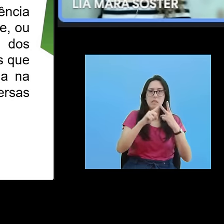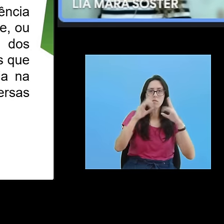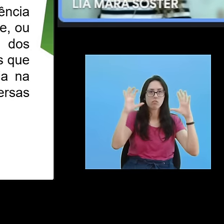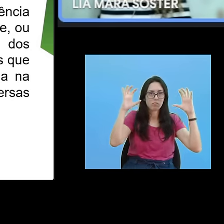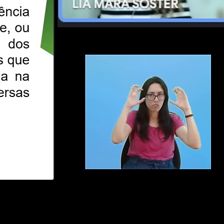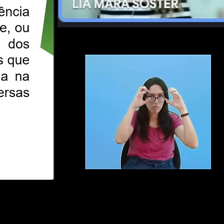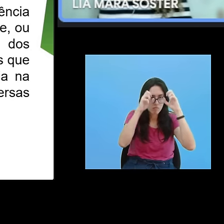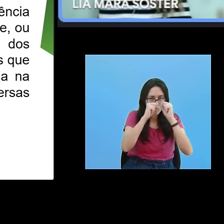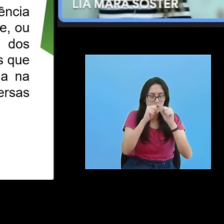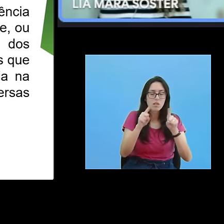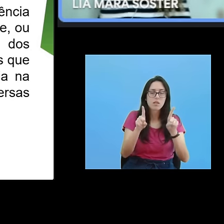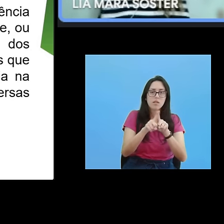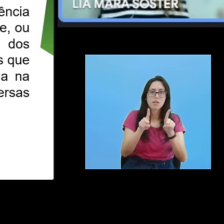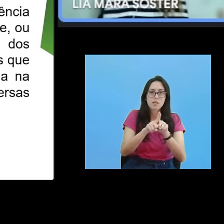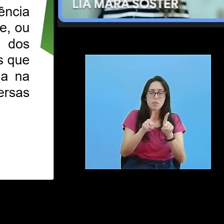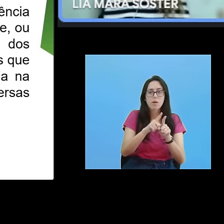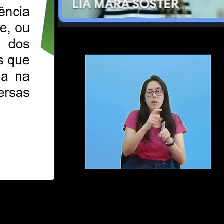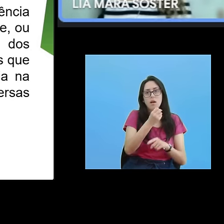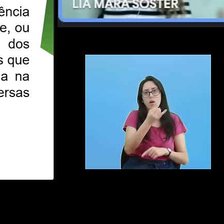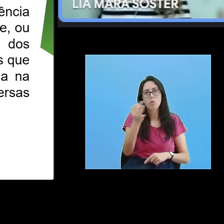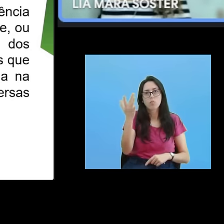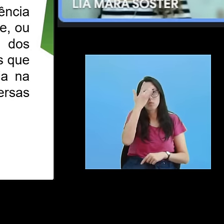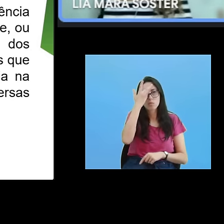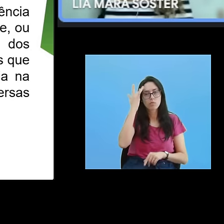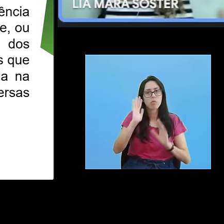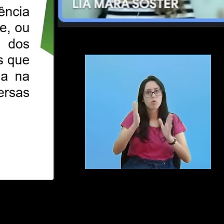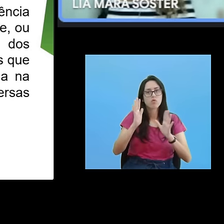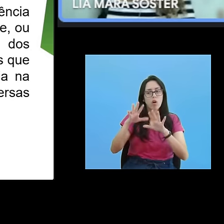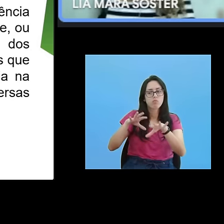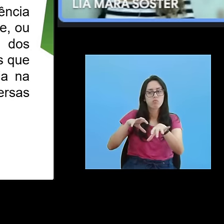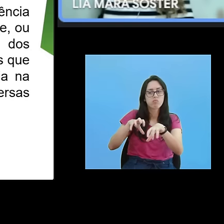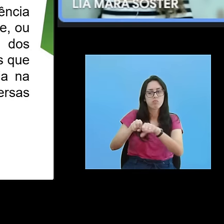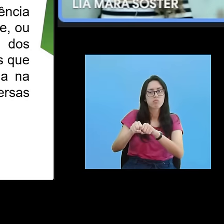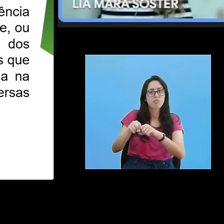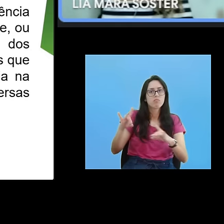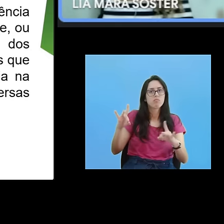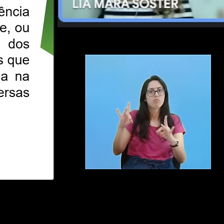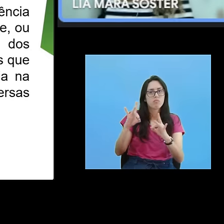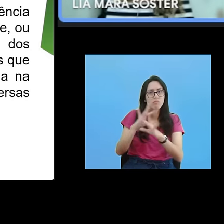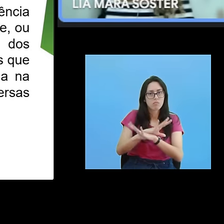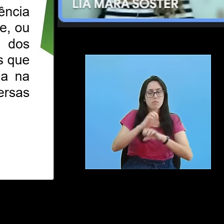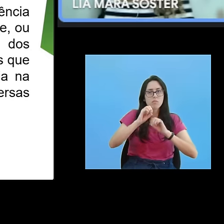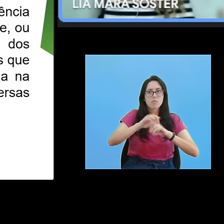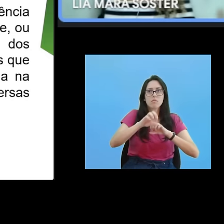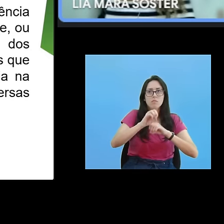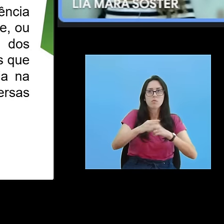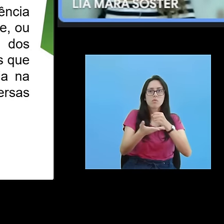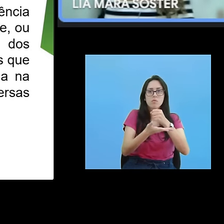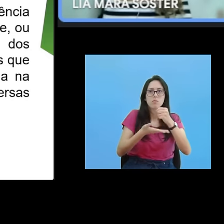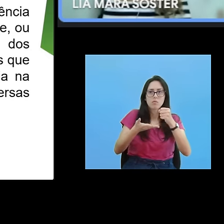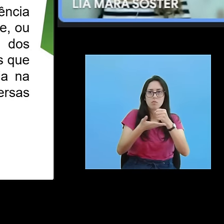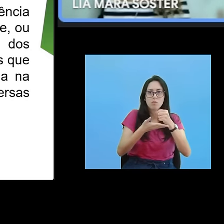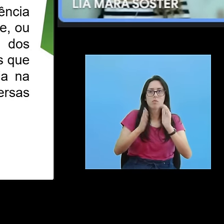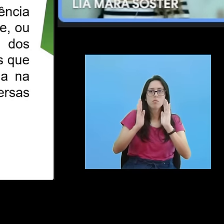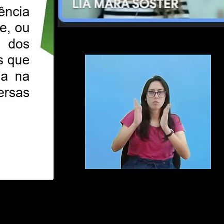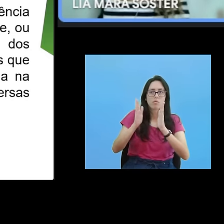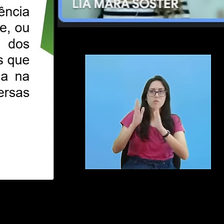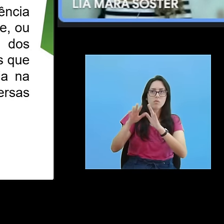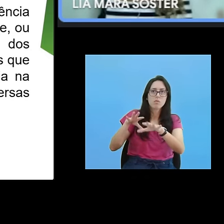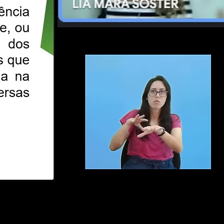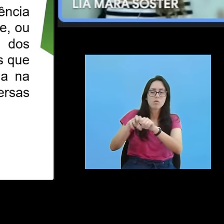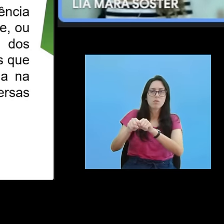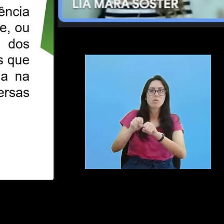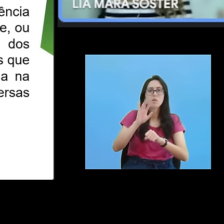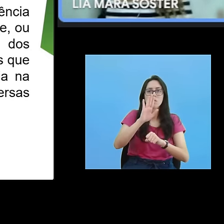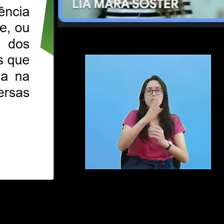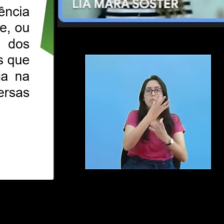e pessoas que já concluíram a sua escolaridade, né, na educação básica, e que em muitos